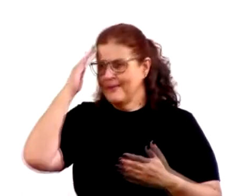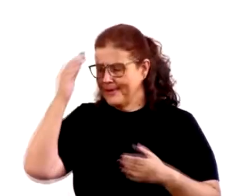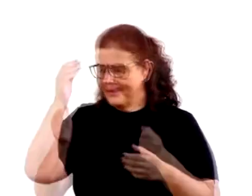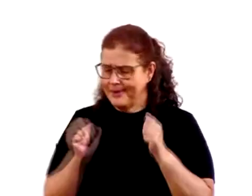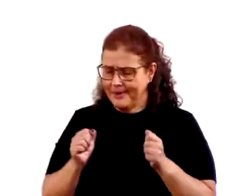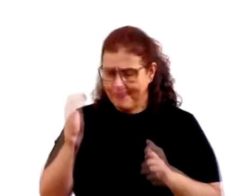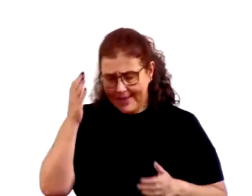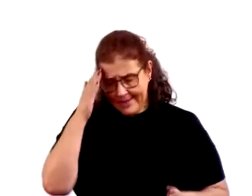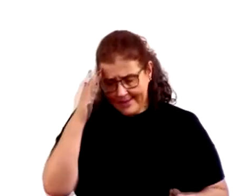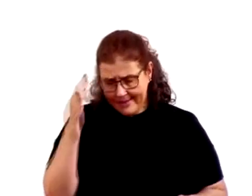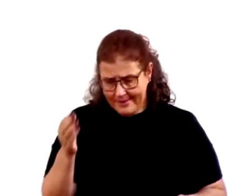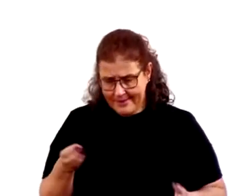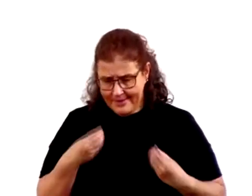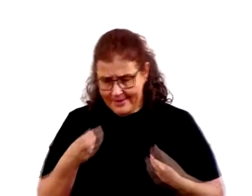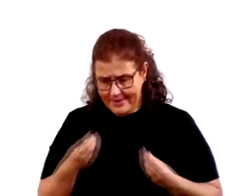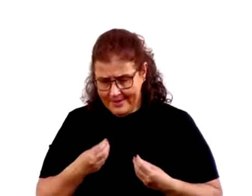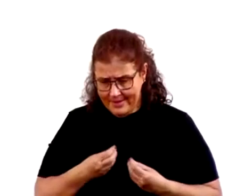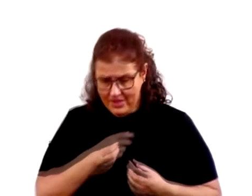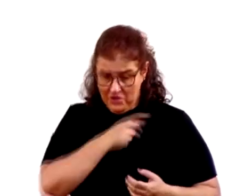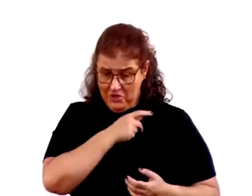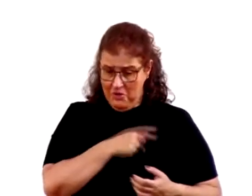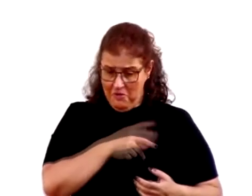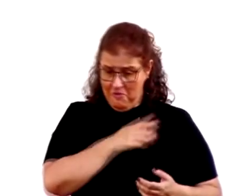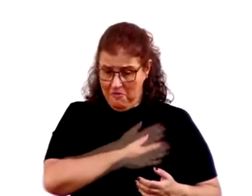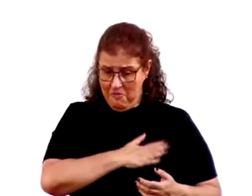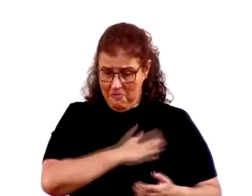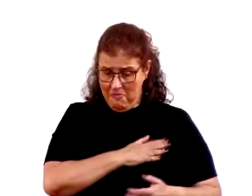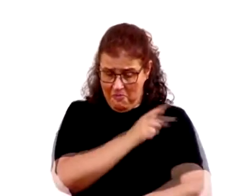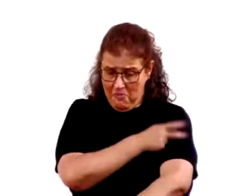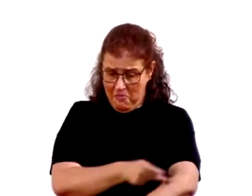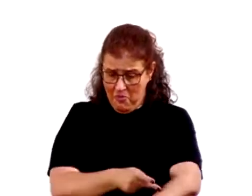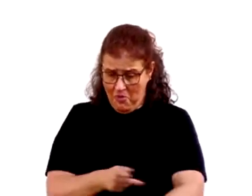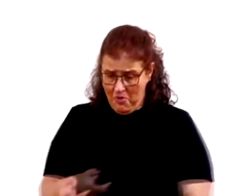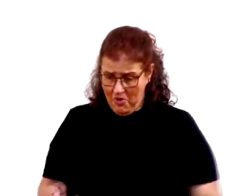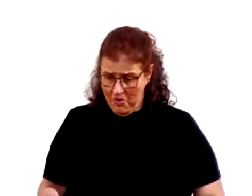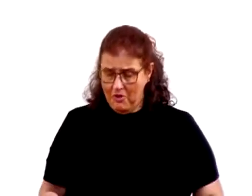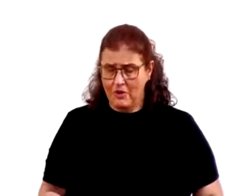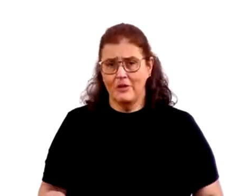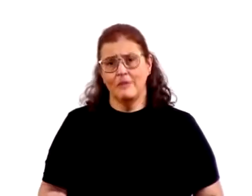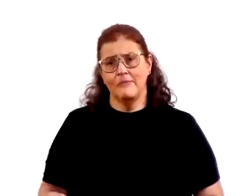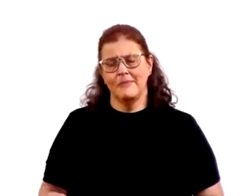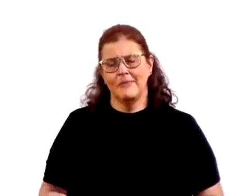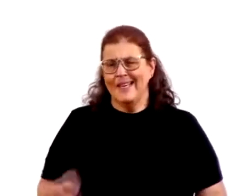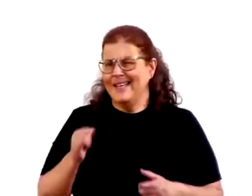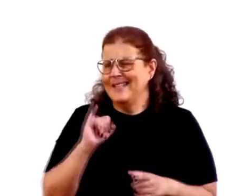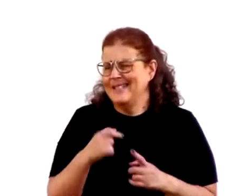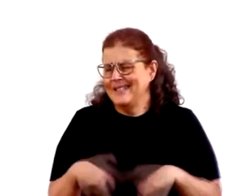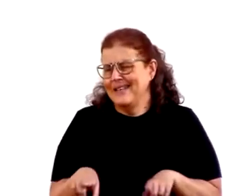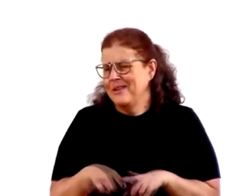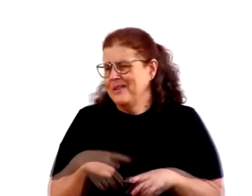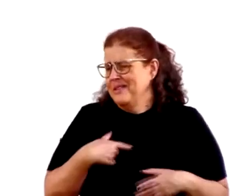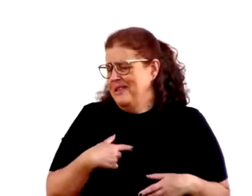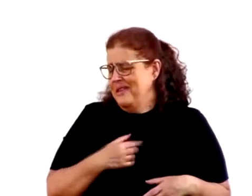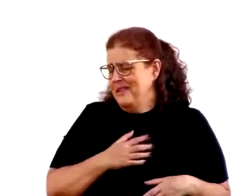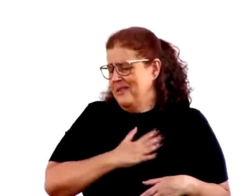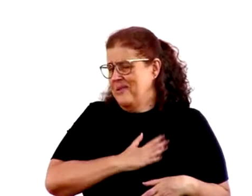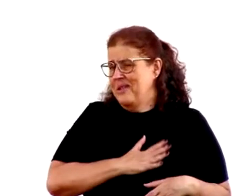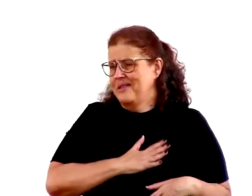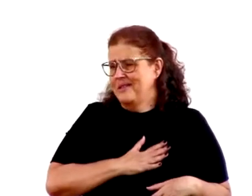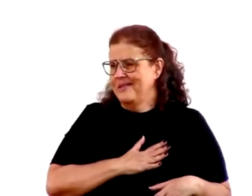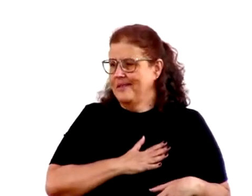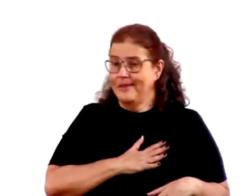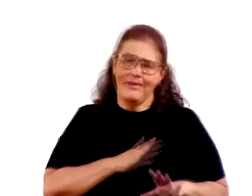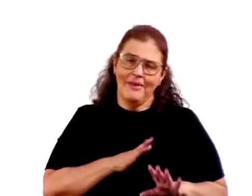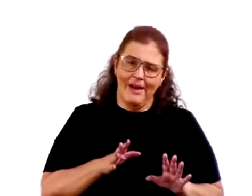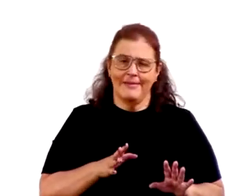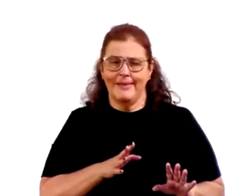só ser bom? A gente poderia pensar, então se o meu coração não é cheio de maldade, eu não mato, eu não roubo, eu não invejo, então